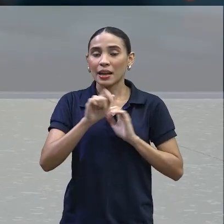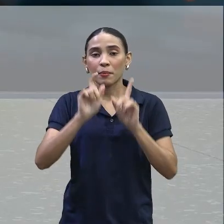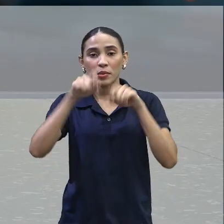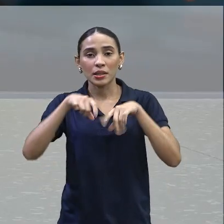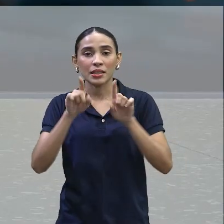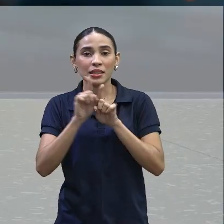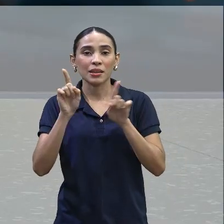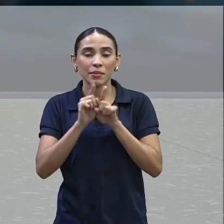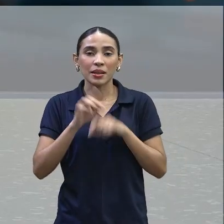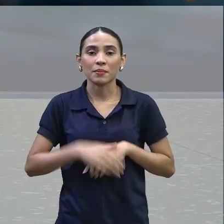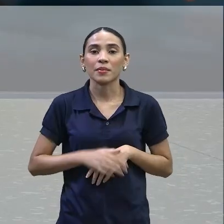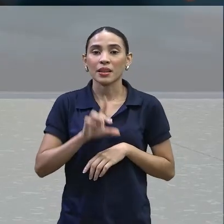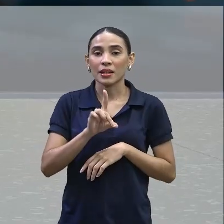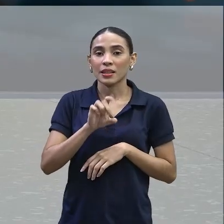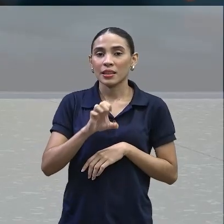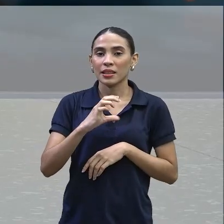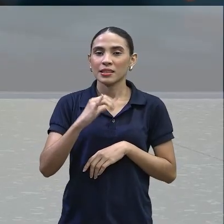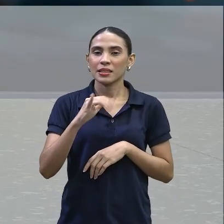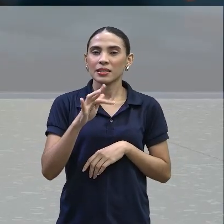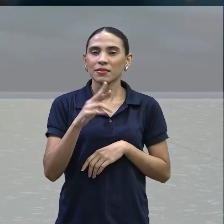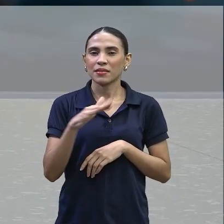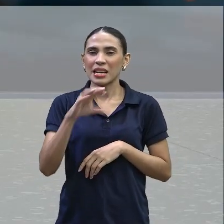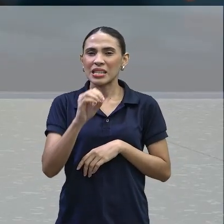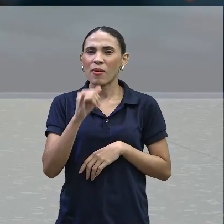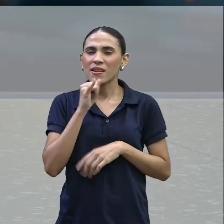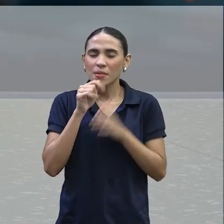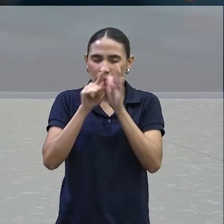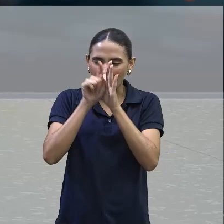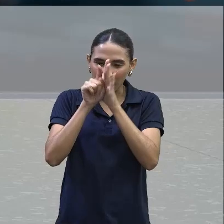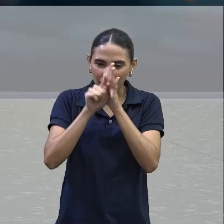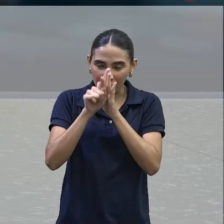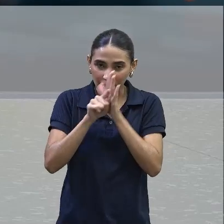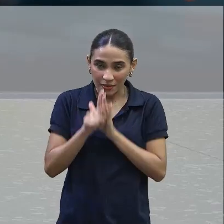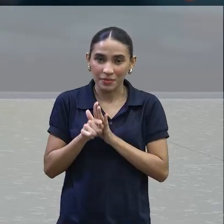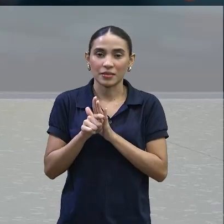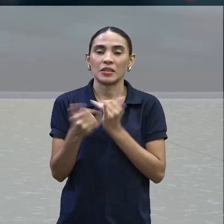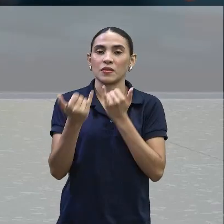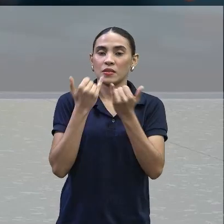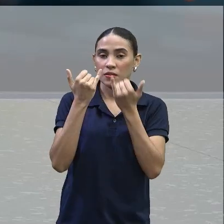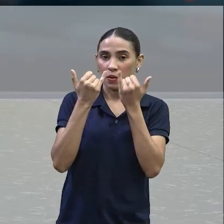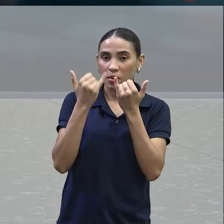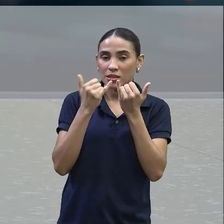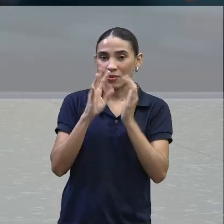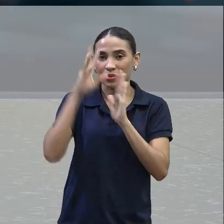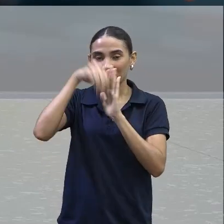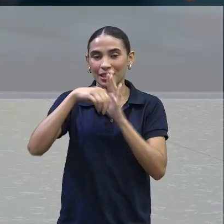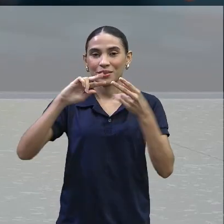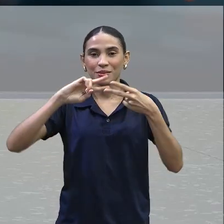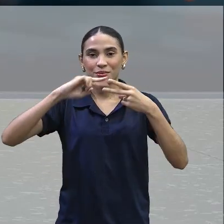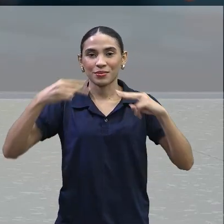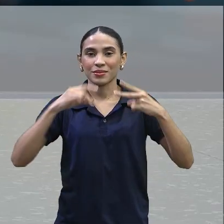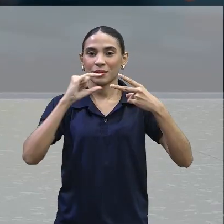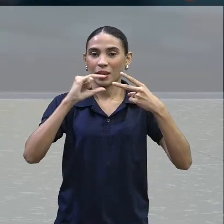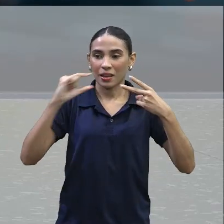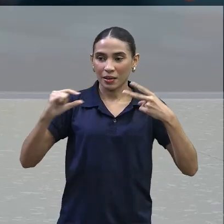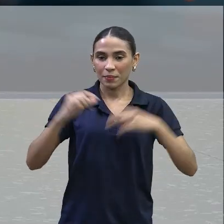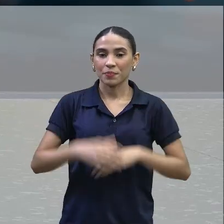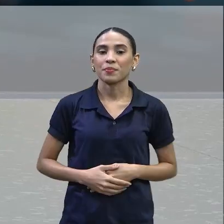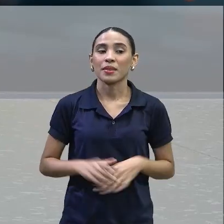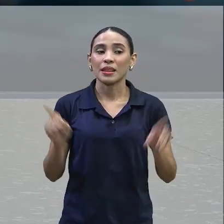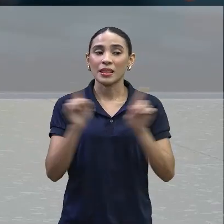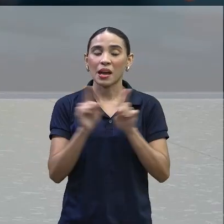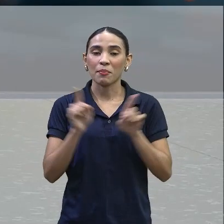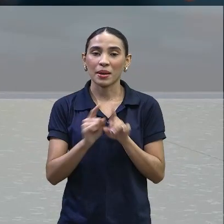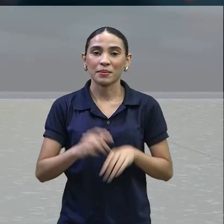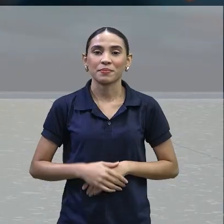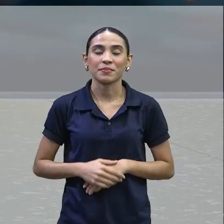possibilitando a decifração, né, como se fosse uma investigação da informação genética. E também, assim,